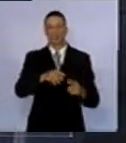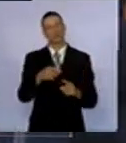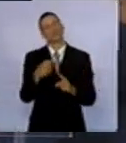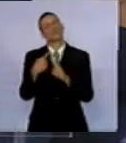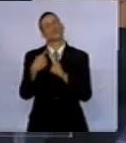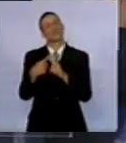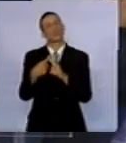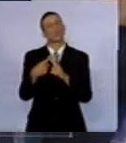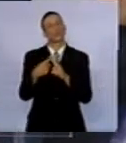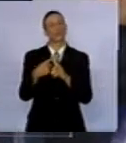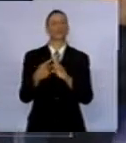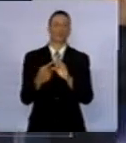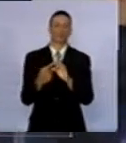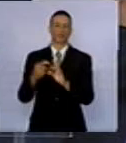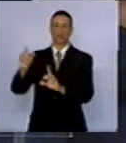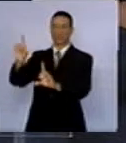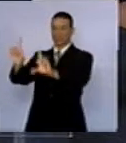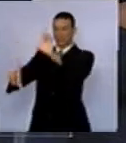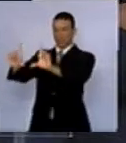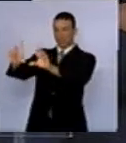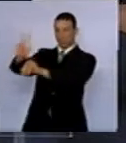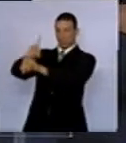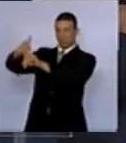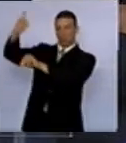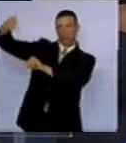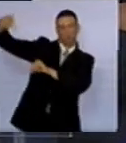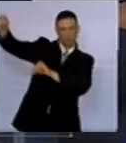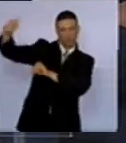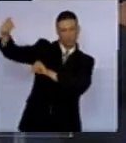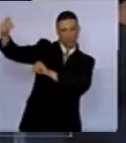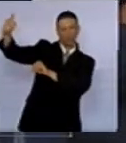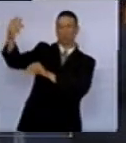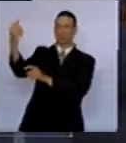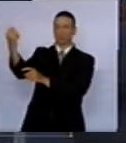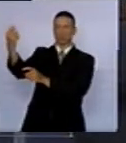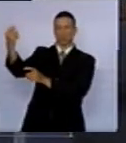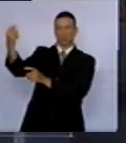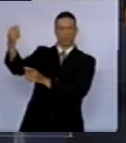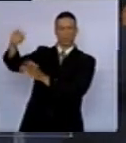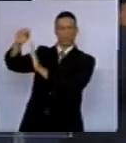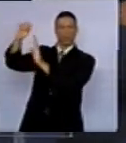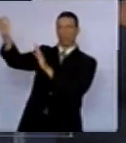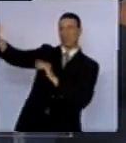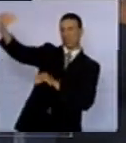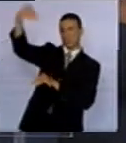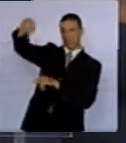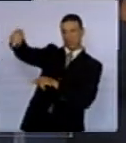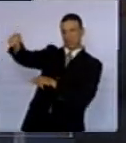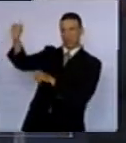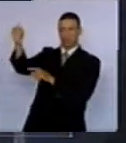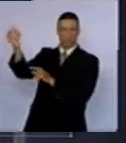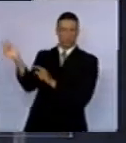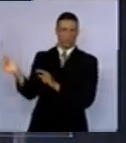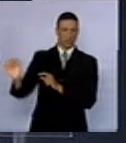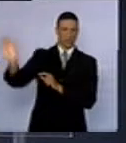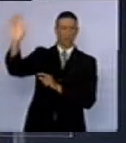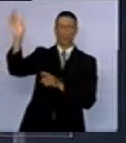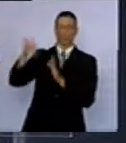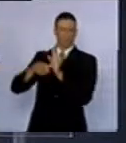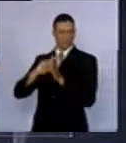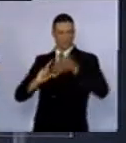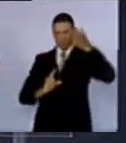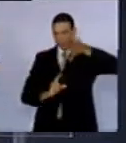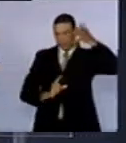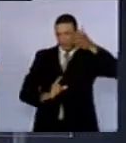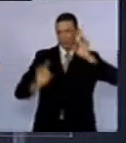As produções audiovisuais estrangeiras têm seus custos de realização totalmente amortizados no país de origem, como foi demonstrado anteriormente,